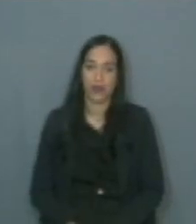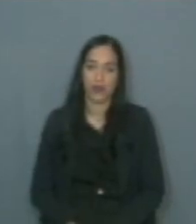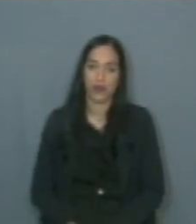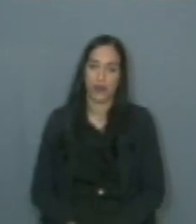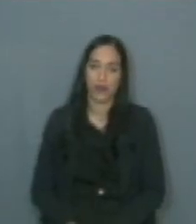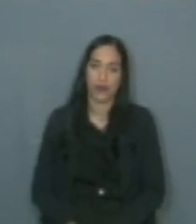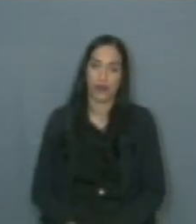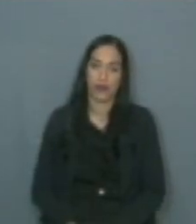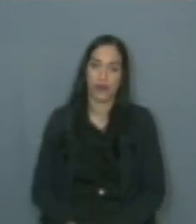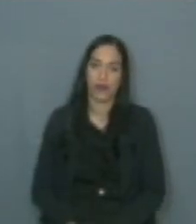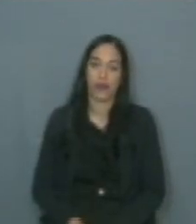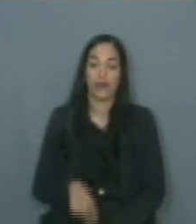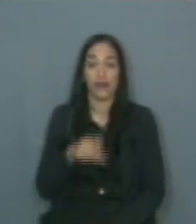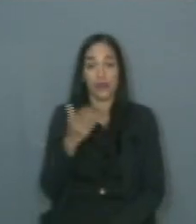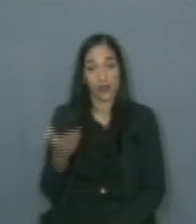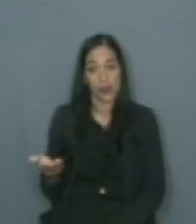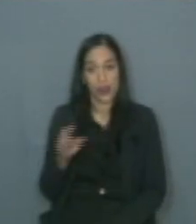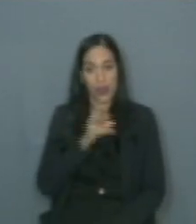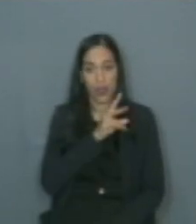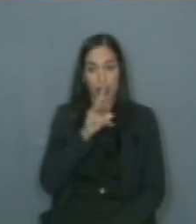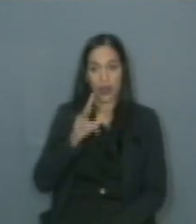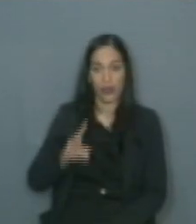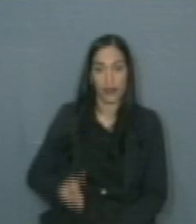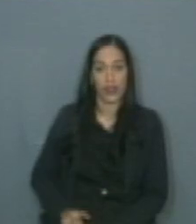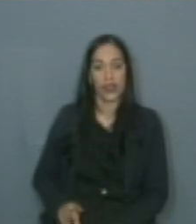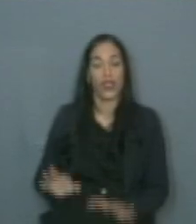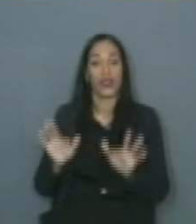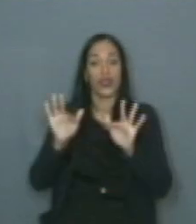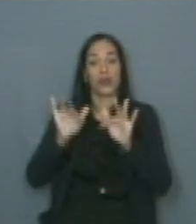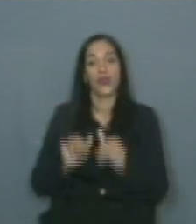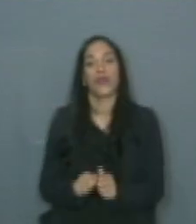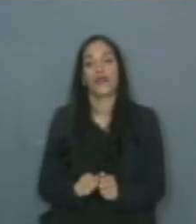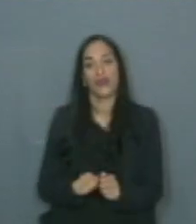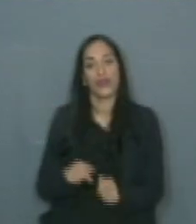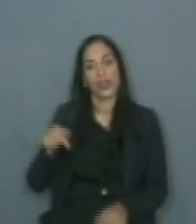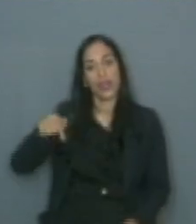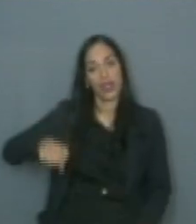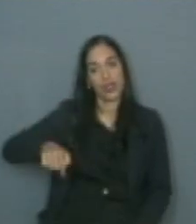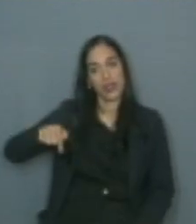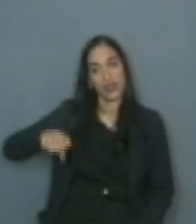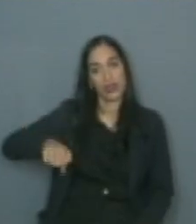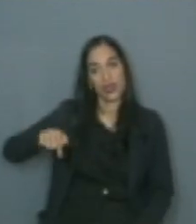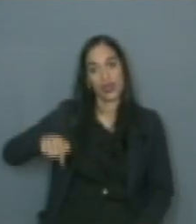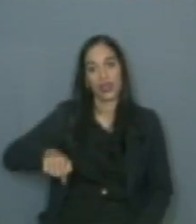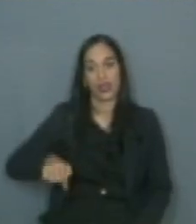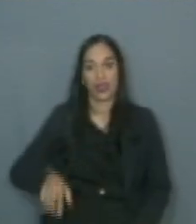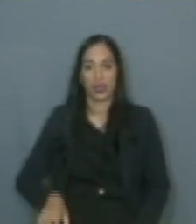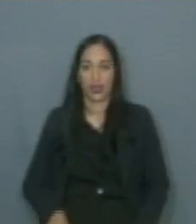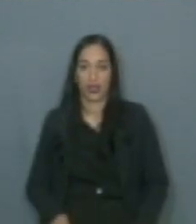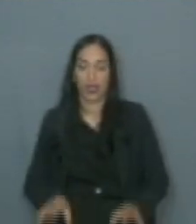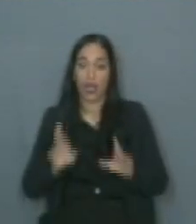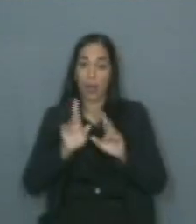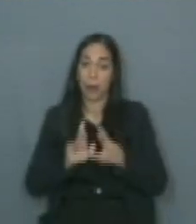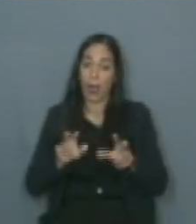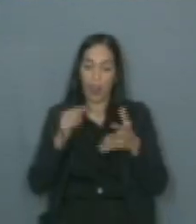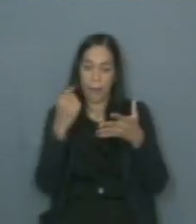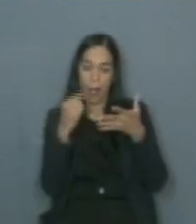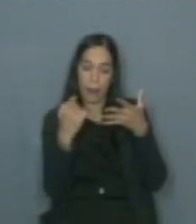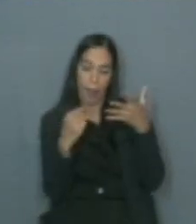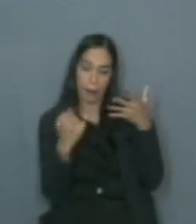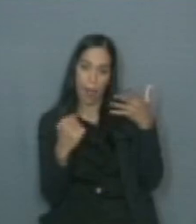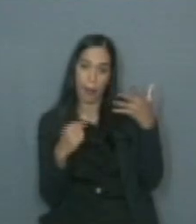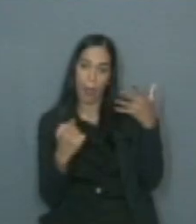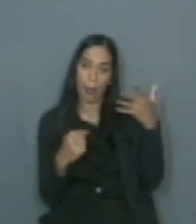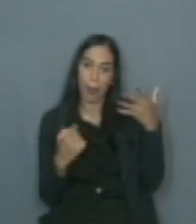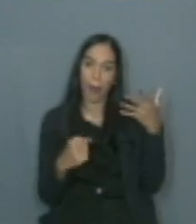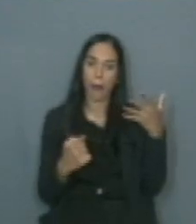Perfeito. Os senhores vereadores, só para finalizar aqui, eu mencionei diversas coisas que tinham nesse